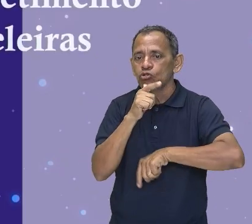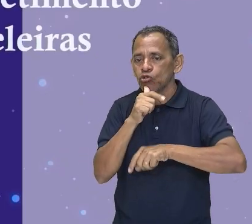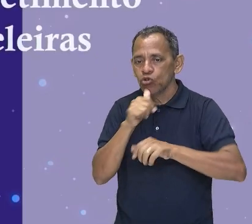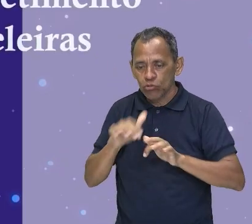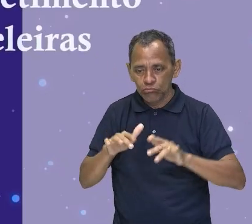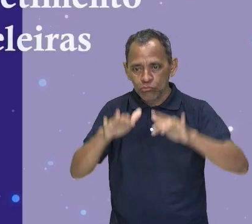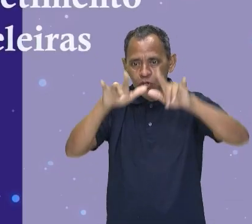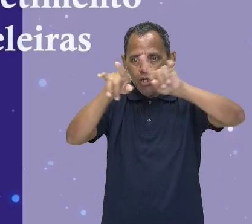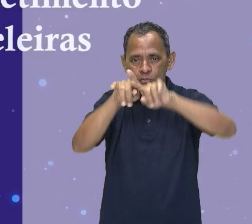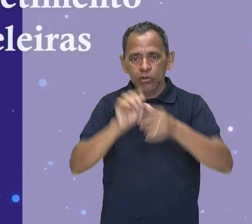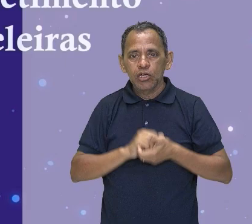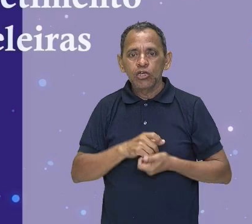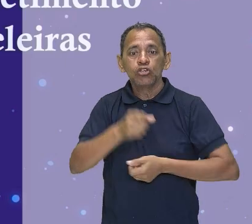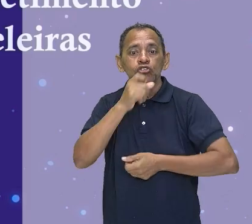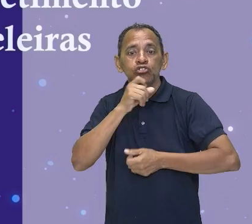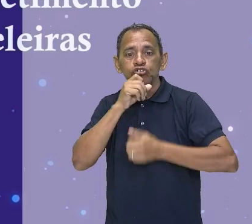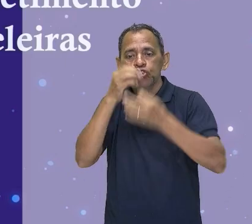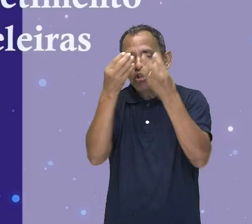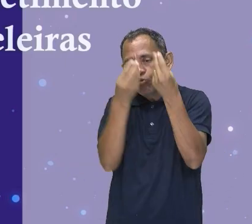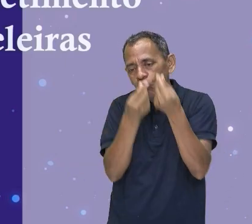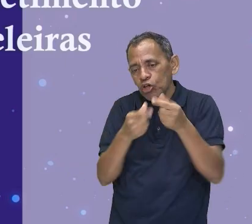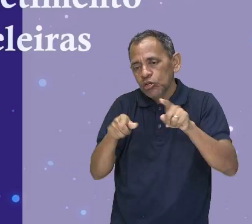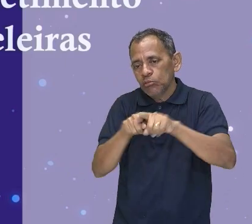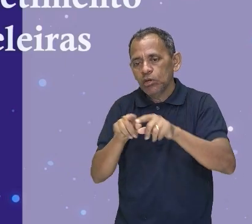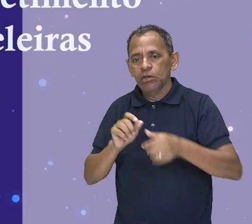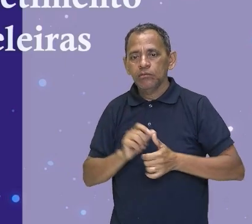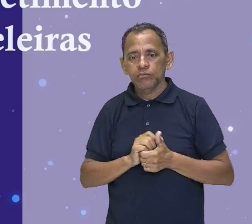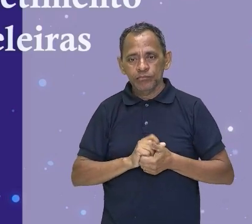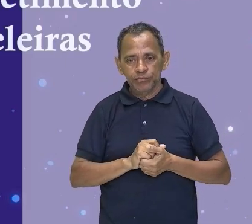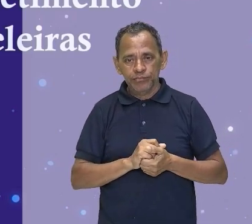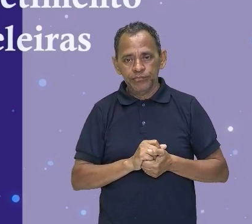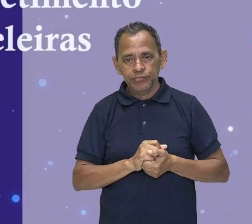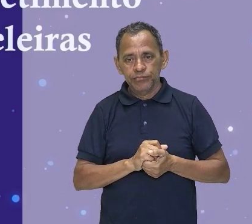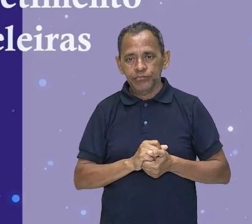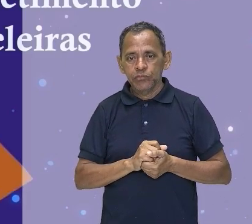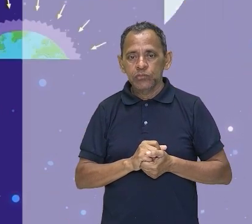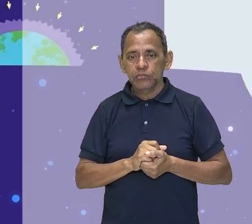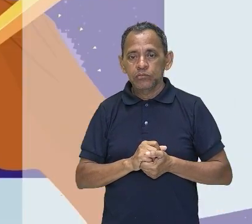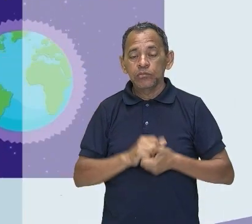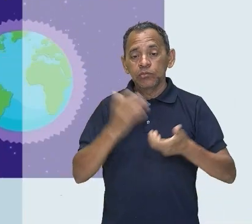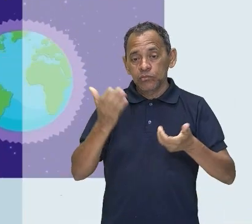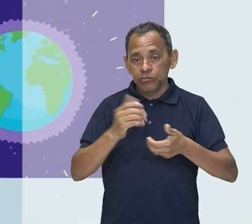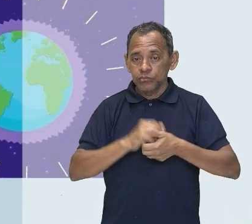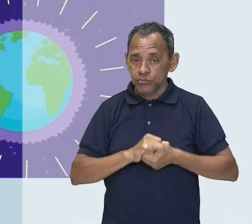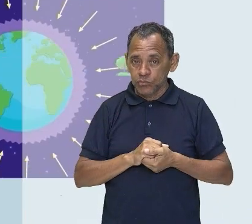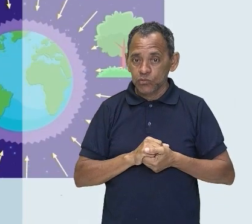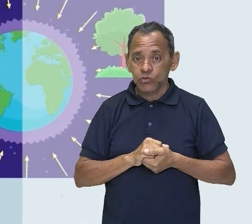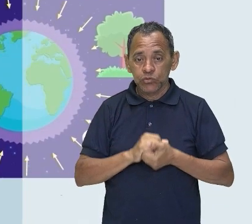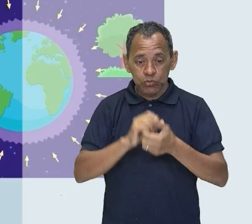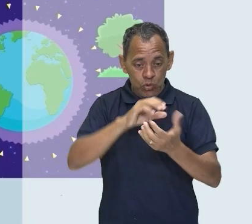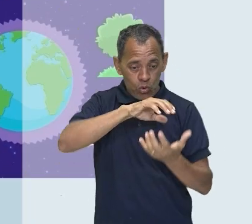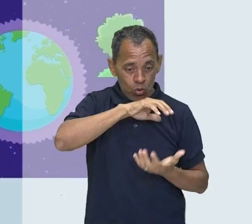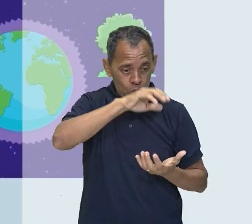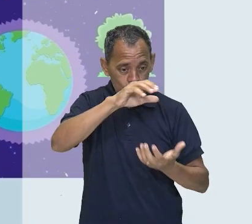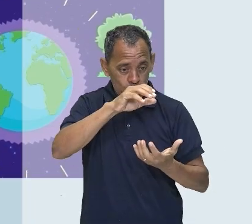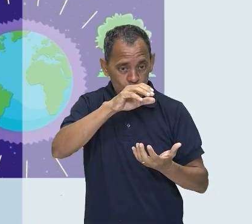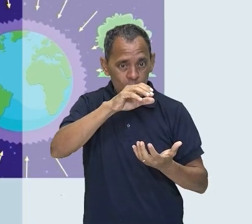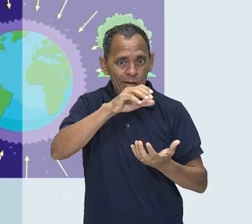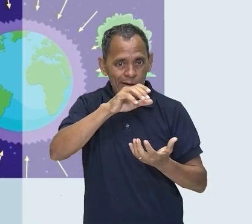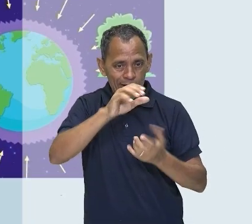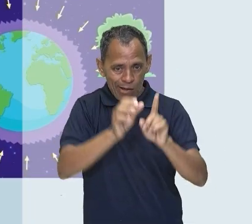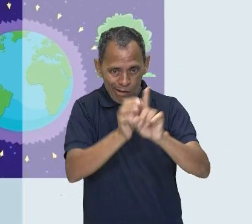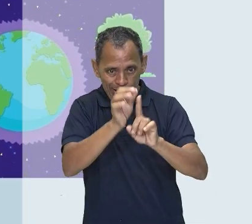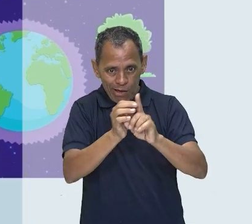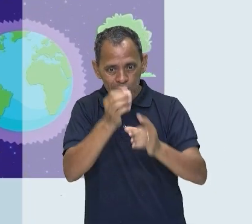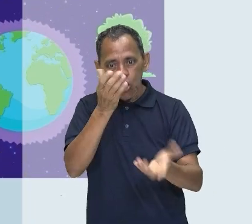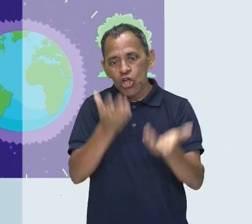geleiras e eventos extremos cada vez mais frequentes. Ou seja, o efeito estufa em equilíbrio é essencial, mas